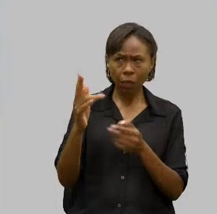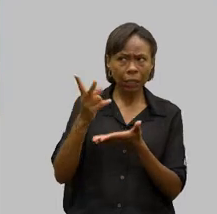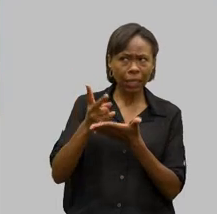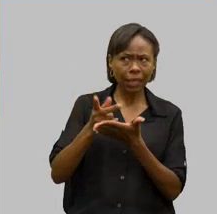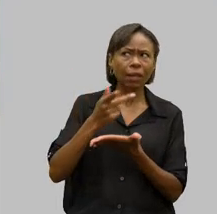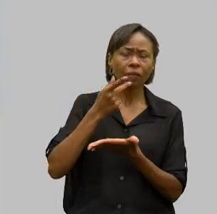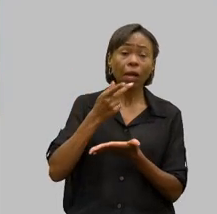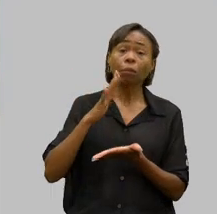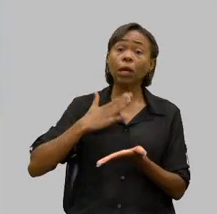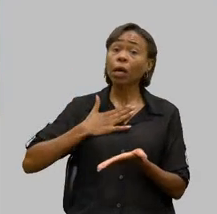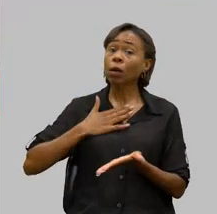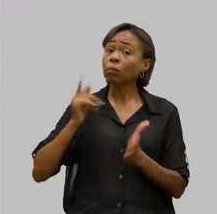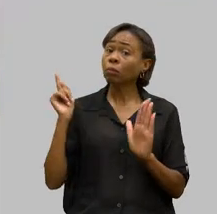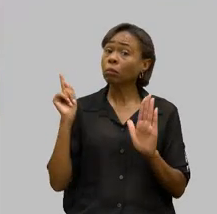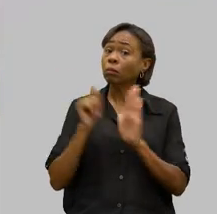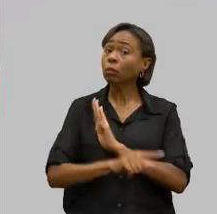Igor.